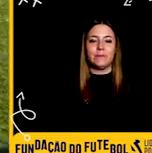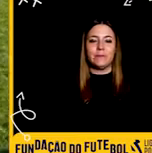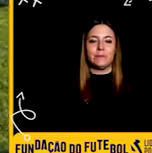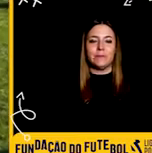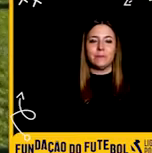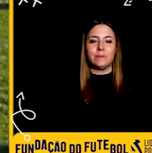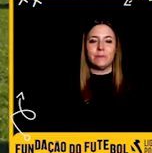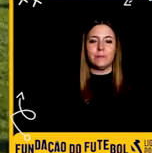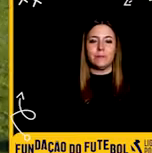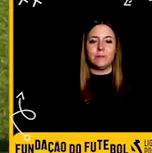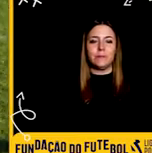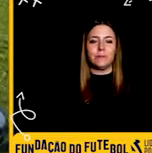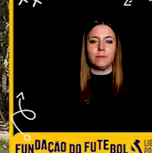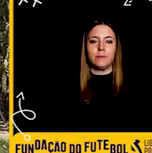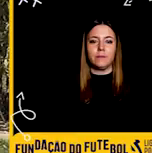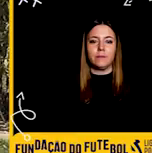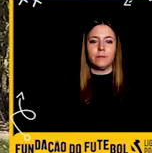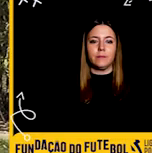isso.